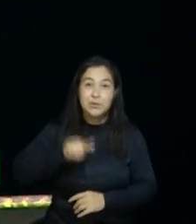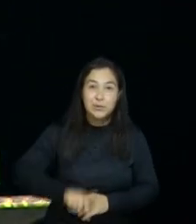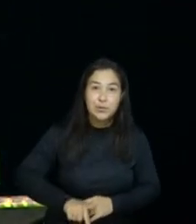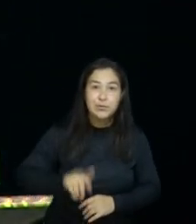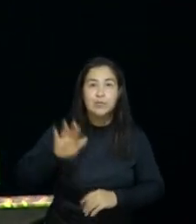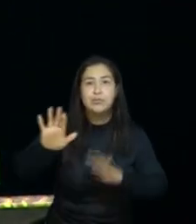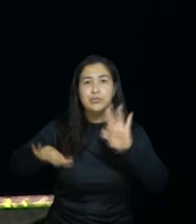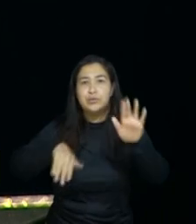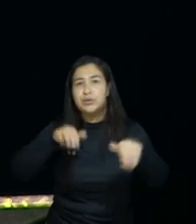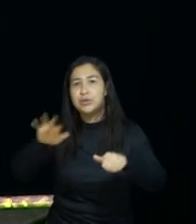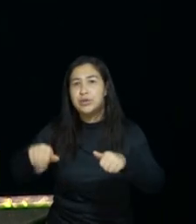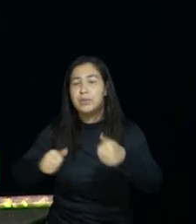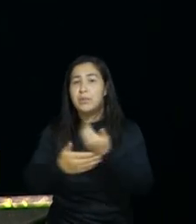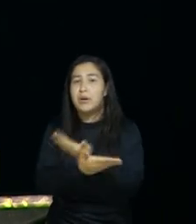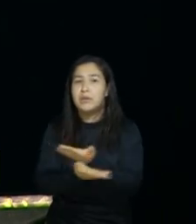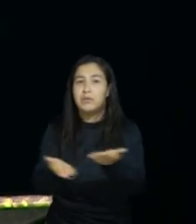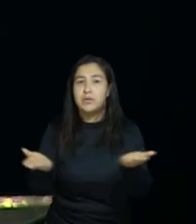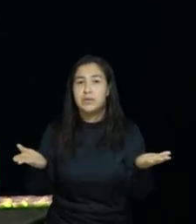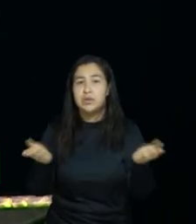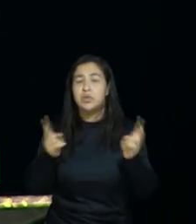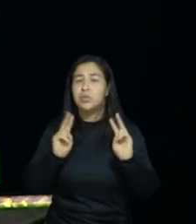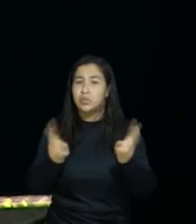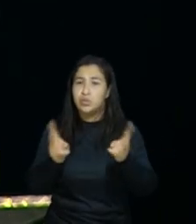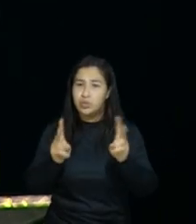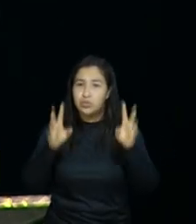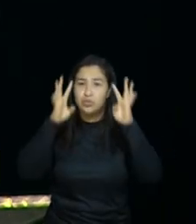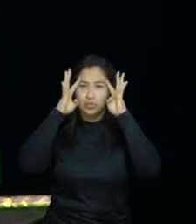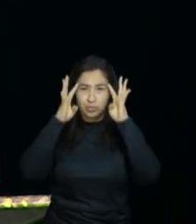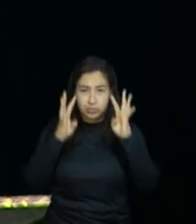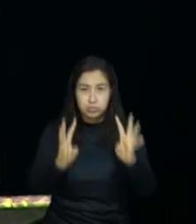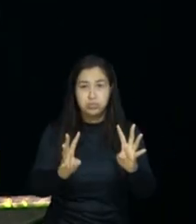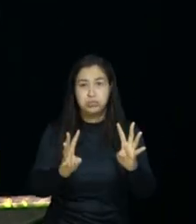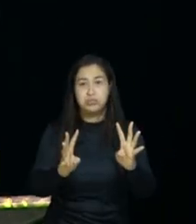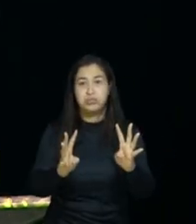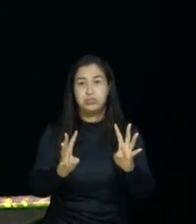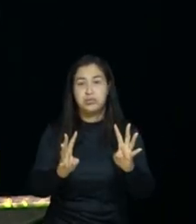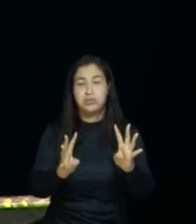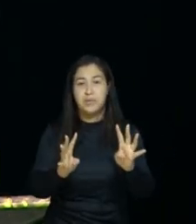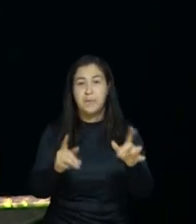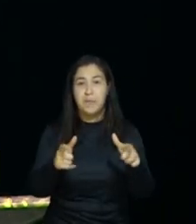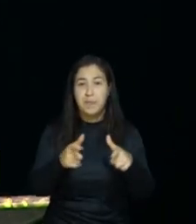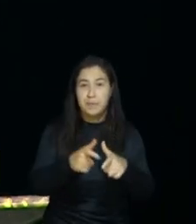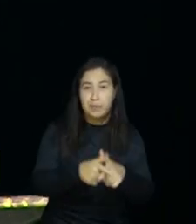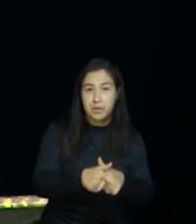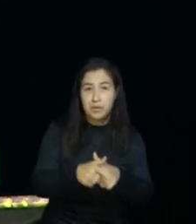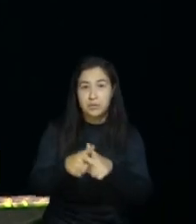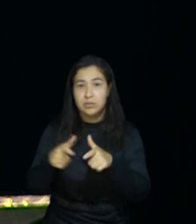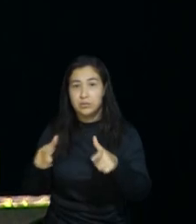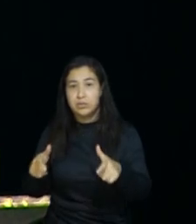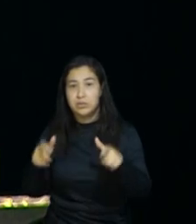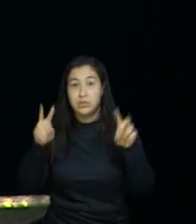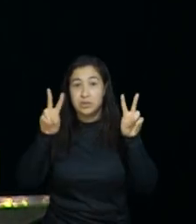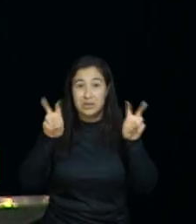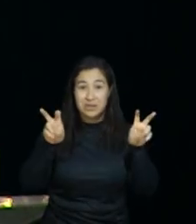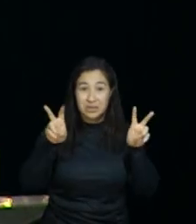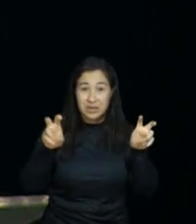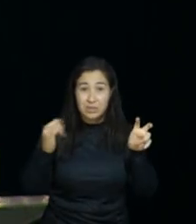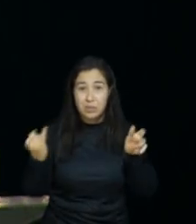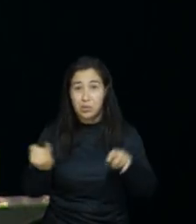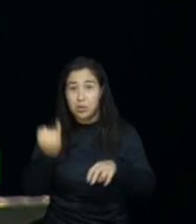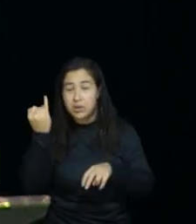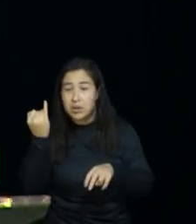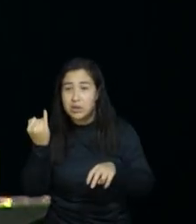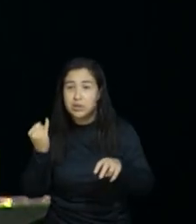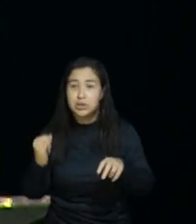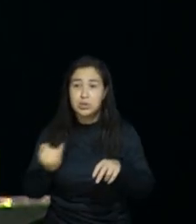os deputados que estejam e continuem atentos como estão, aos grandes assuntos e às pequenas e grandes demandas. Mas